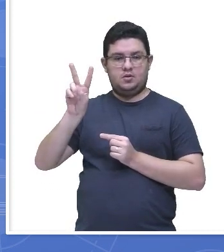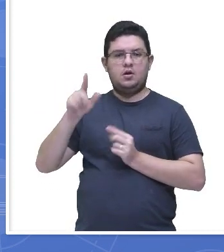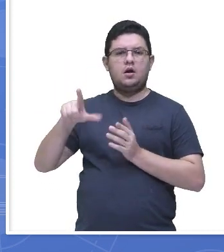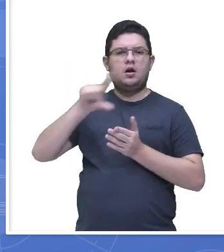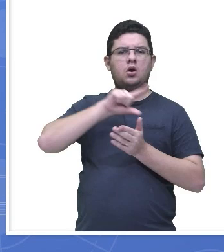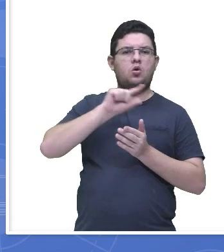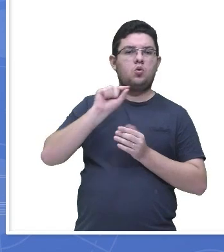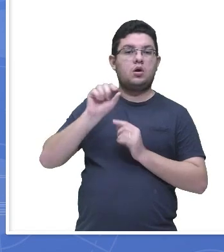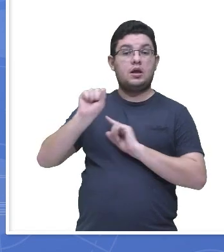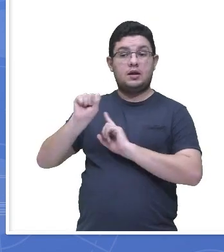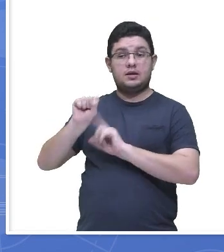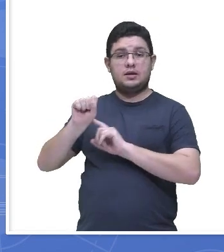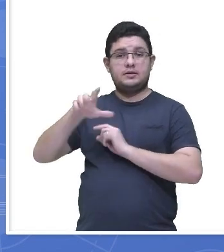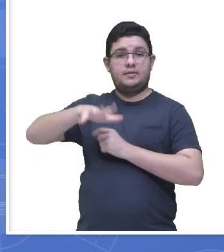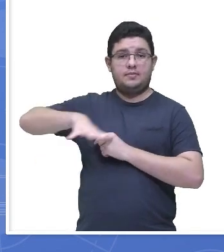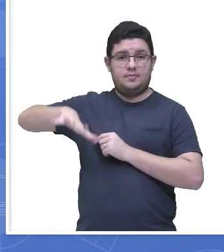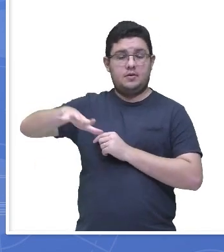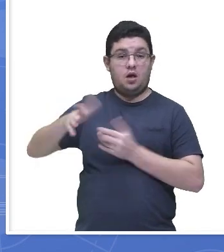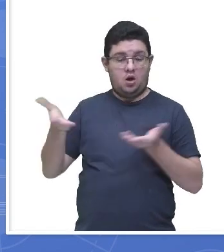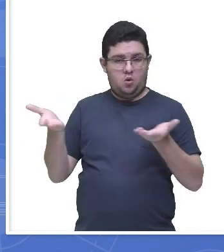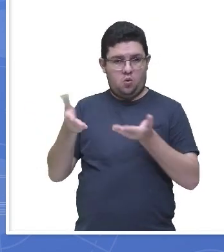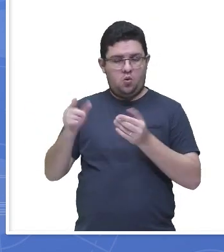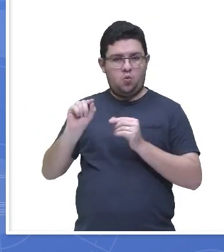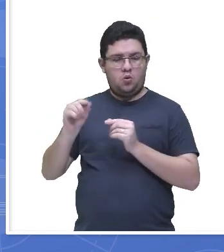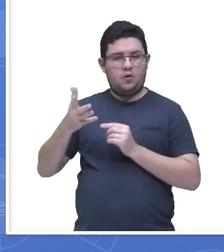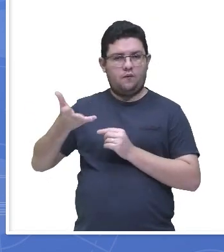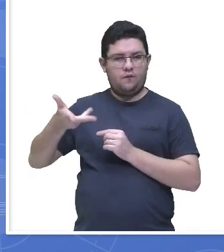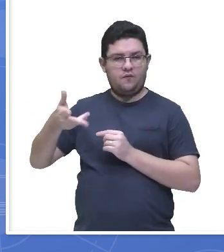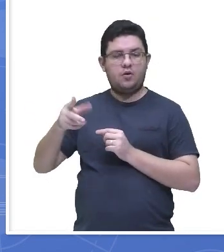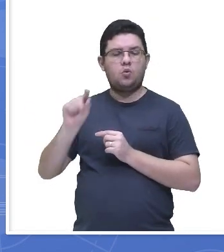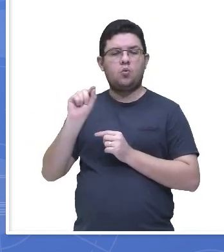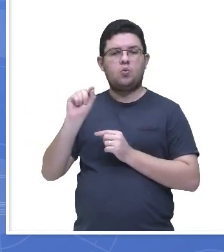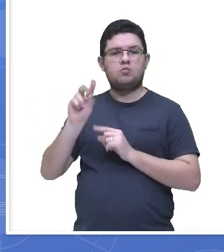do tempo. E agora vamos ver o gráfico V em